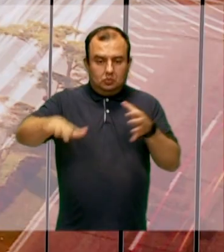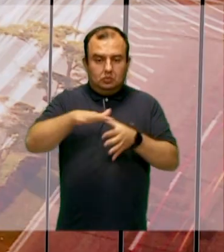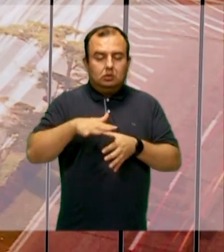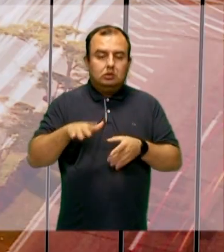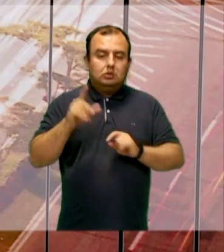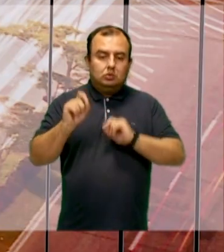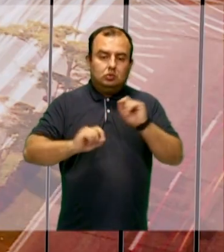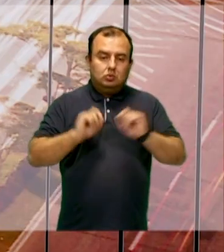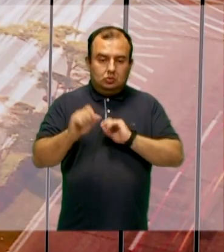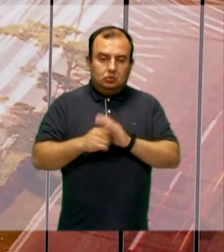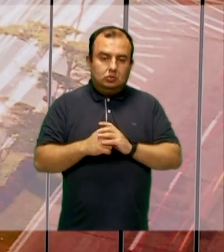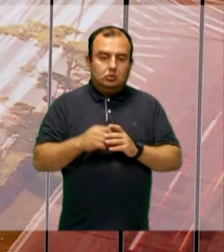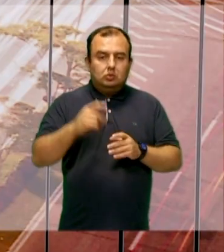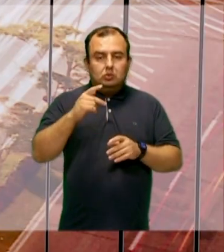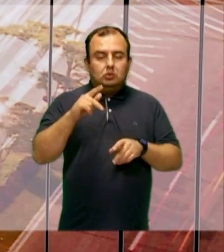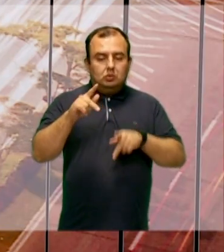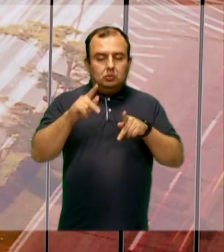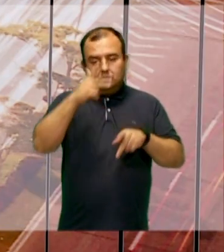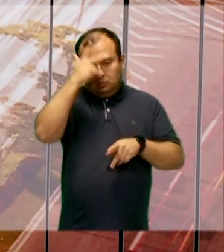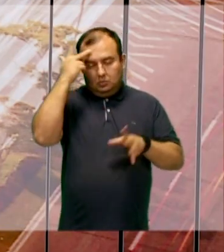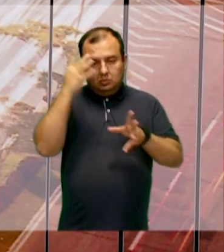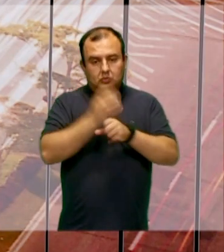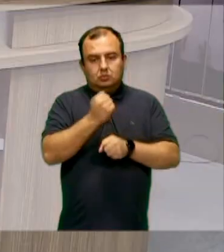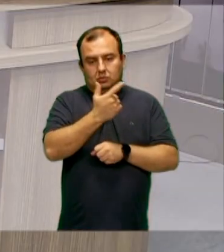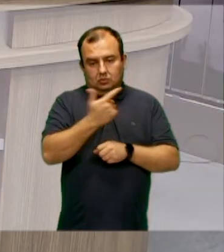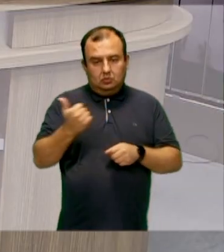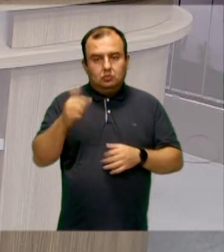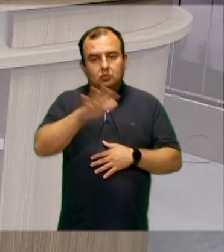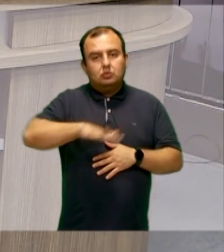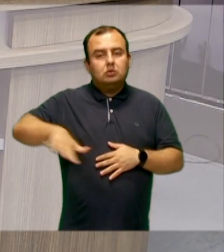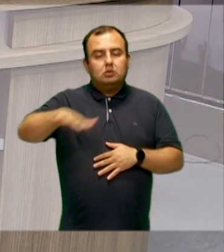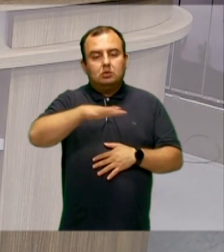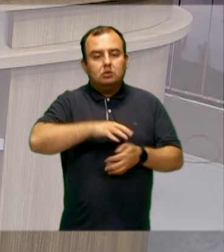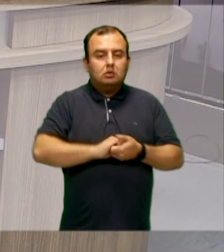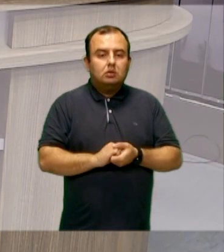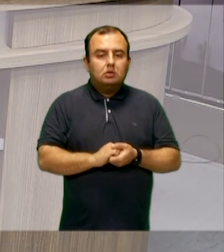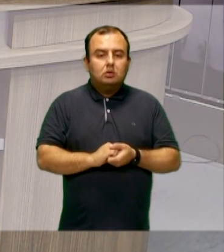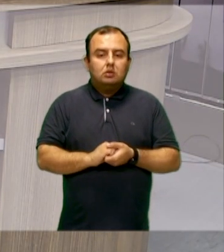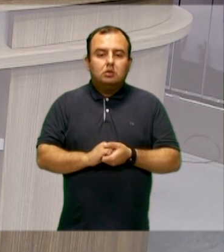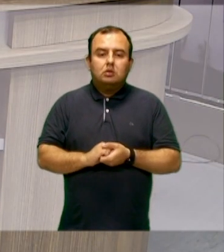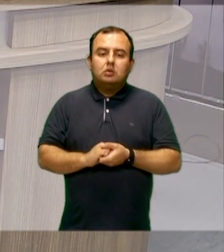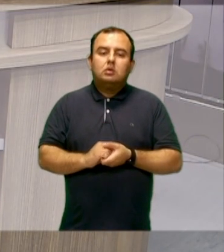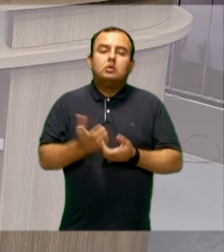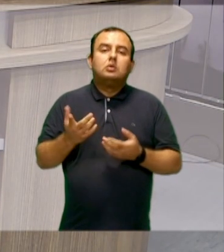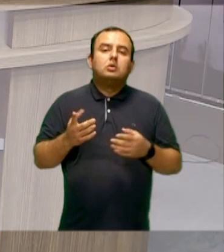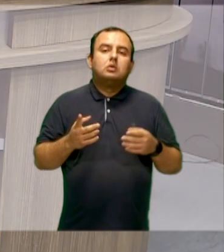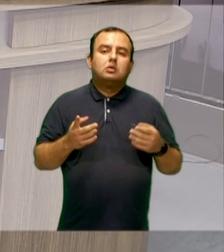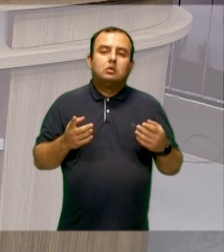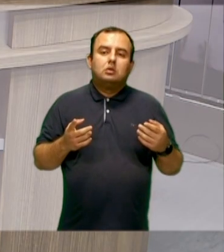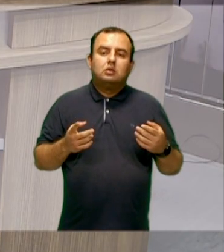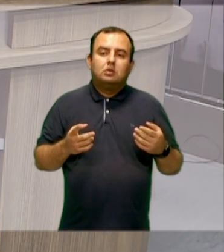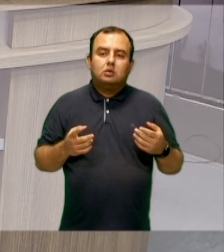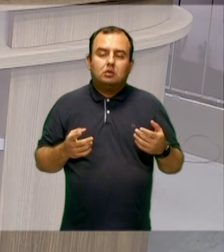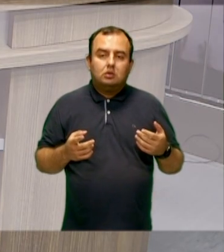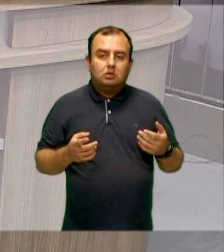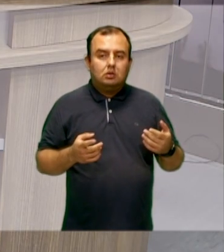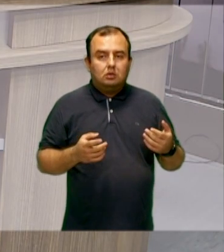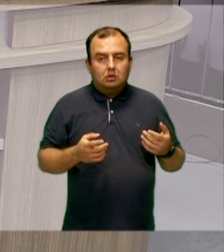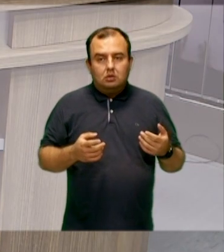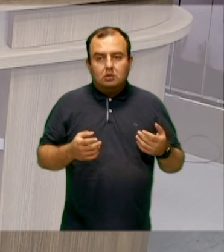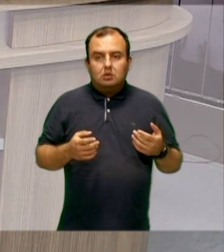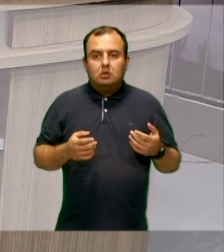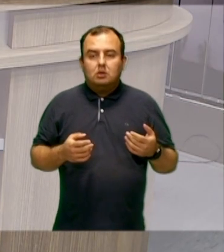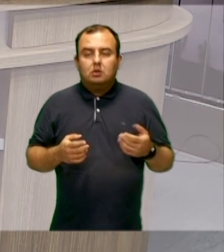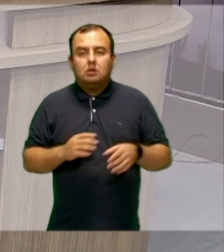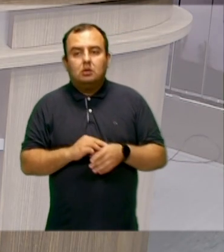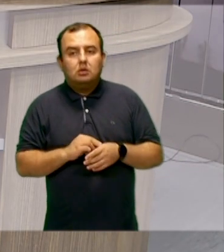são 21 pessoas, né? Geralzão. Quando dá empate, porque são 10, digamos